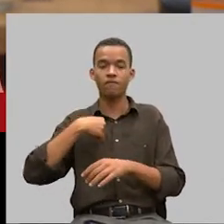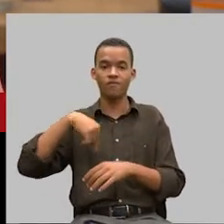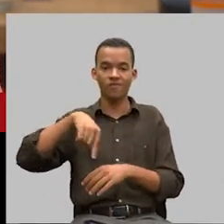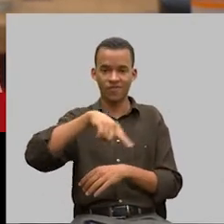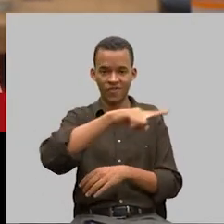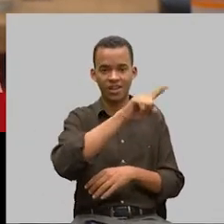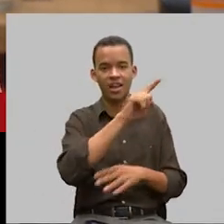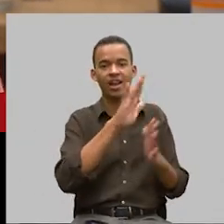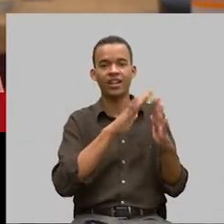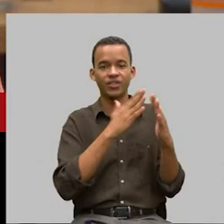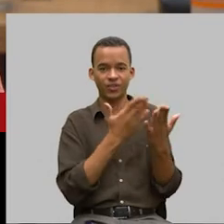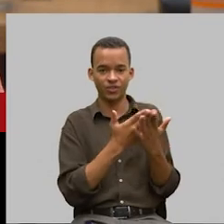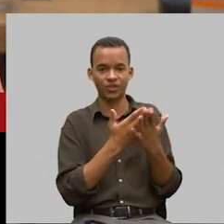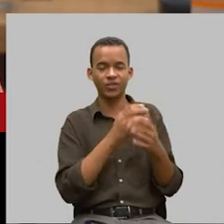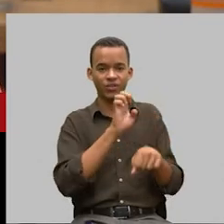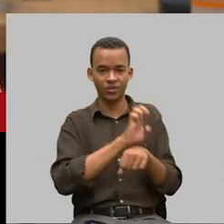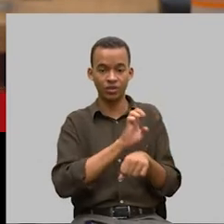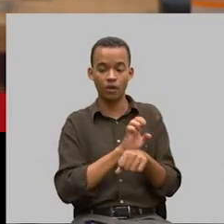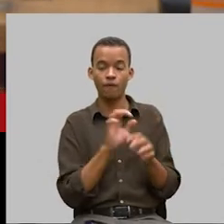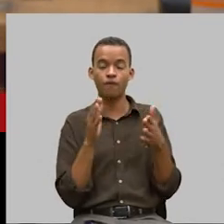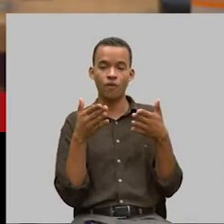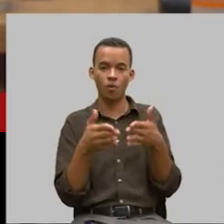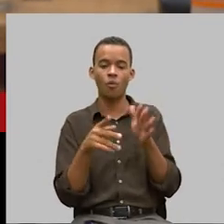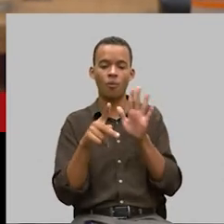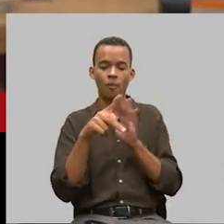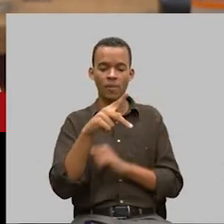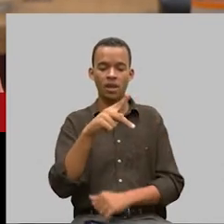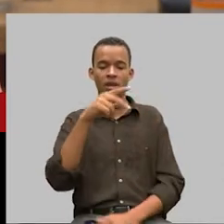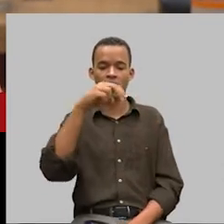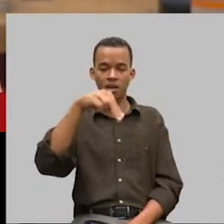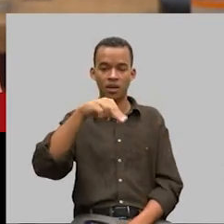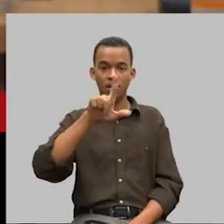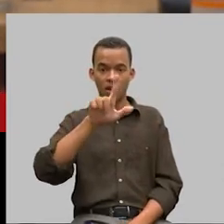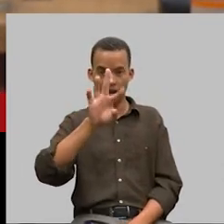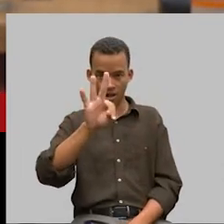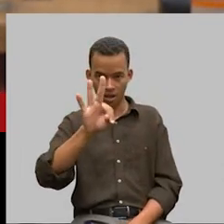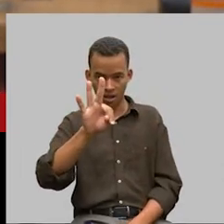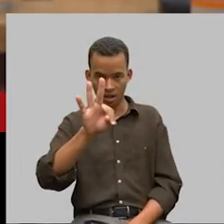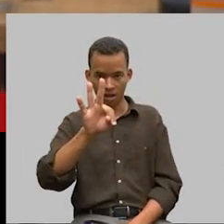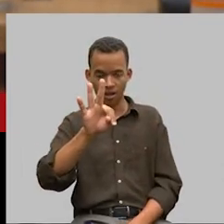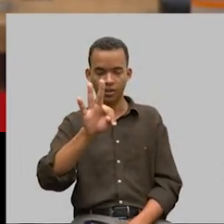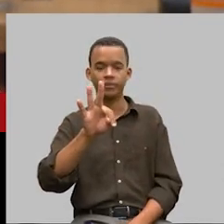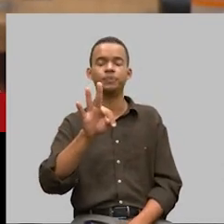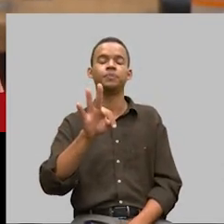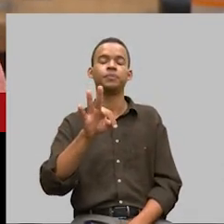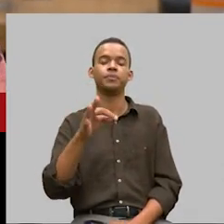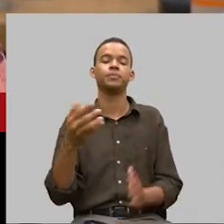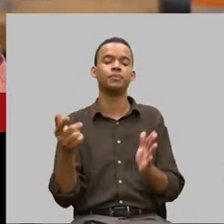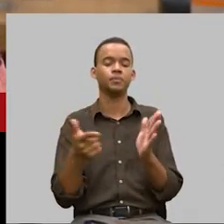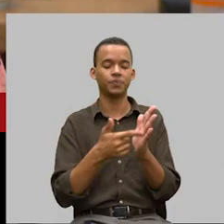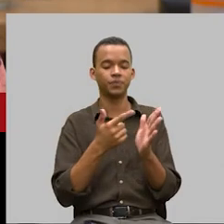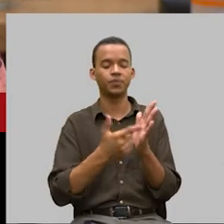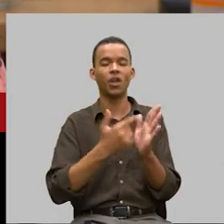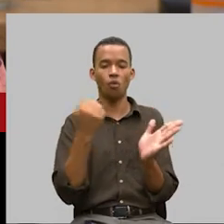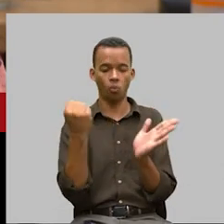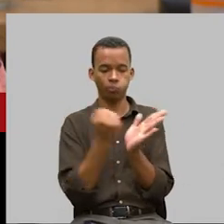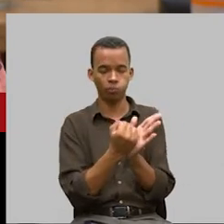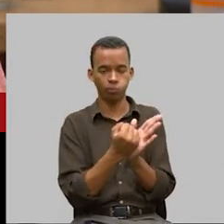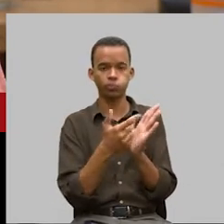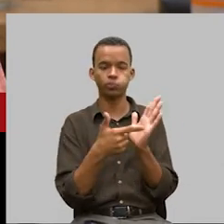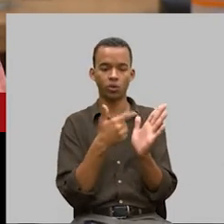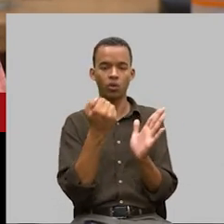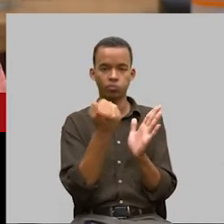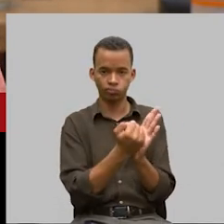livro A partir do PNLD o programa nacional do livro didático garimpar os livros com os professores quais serviriam